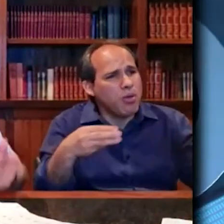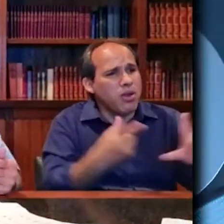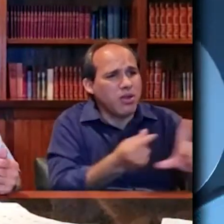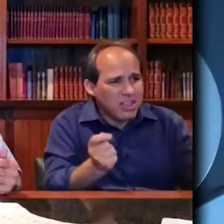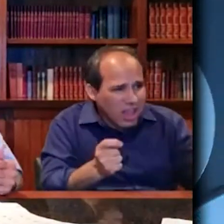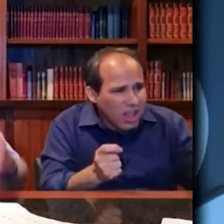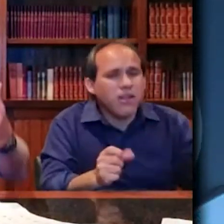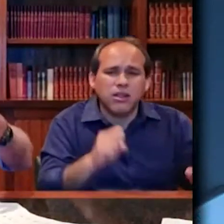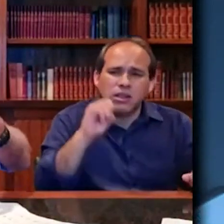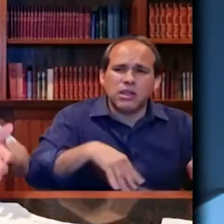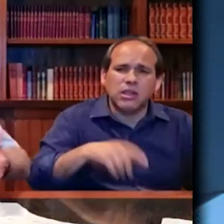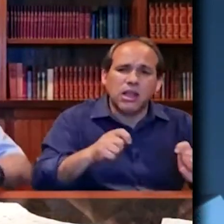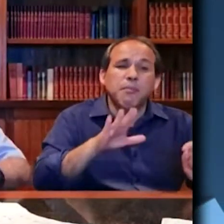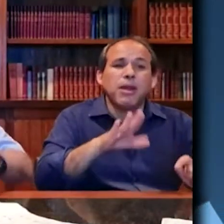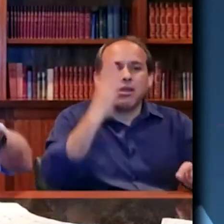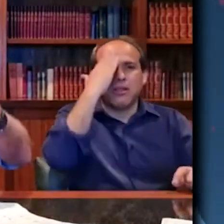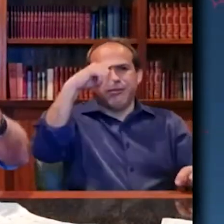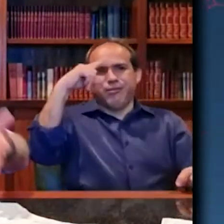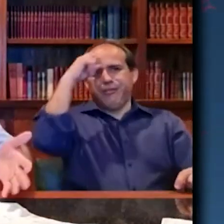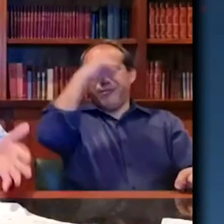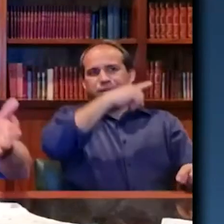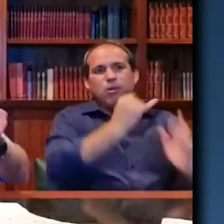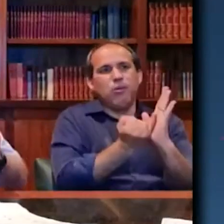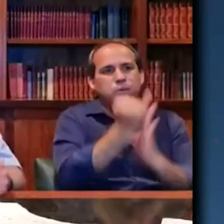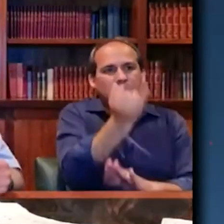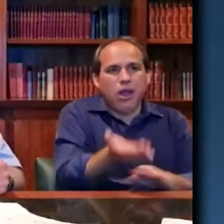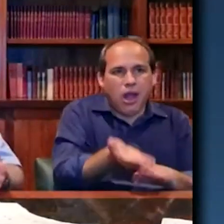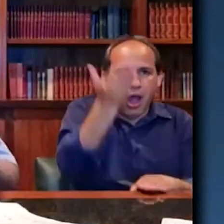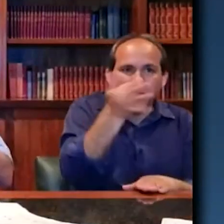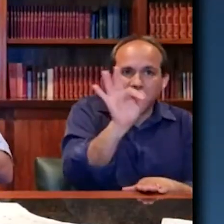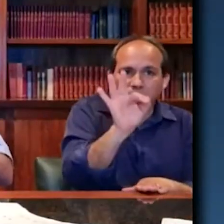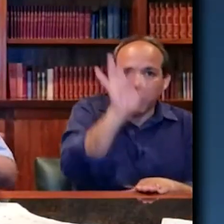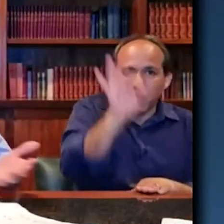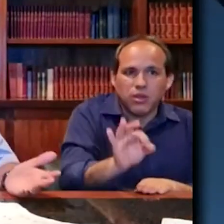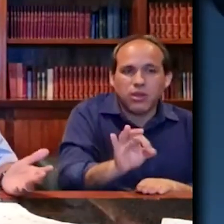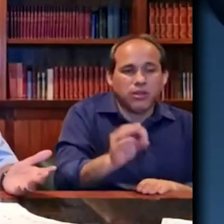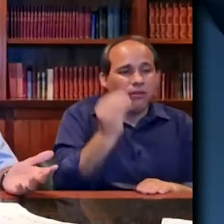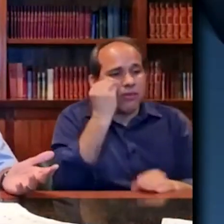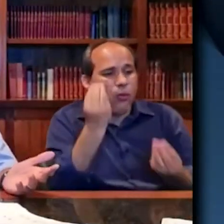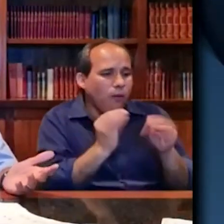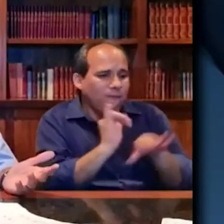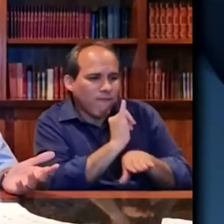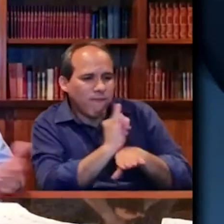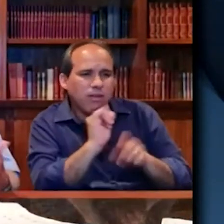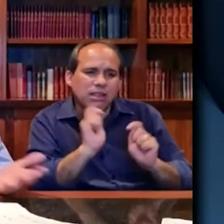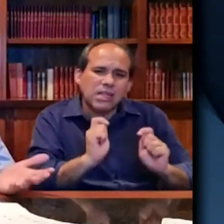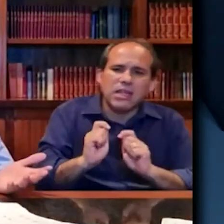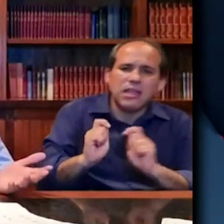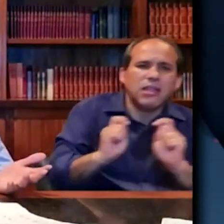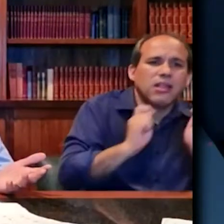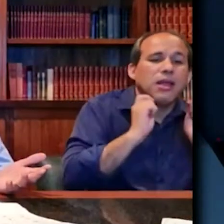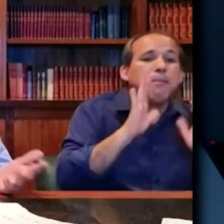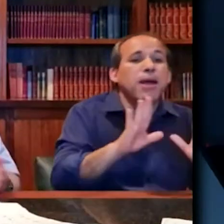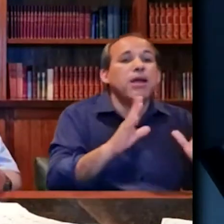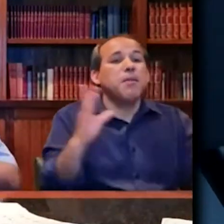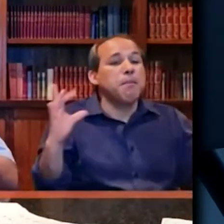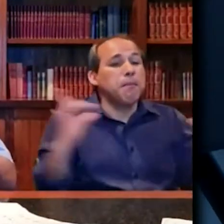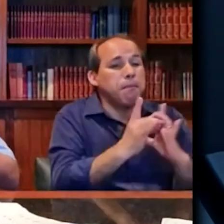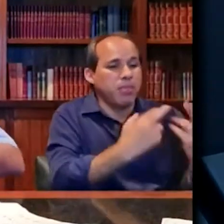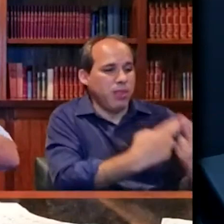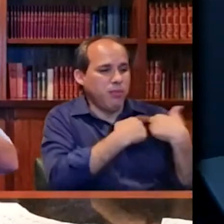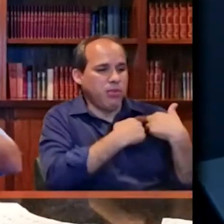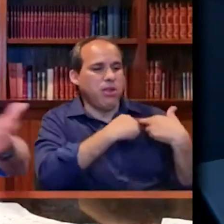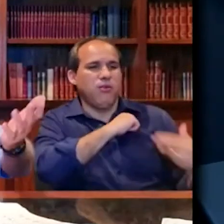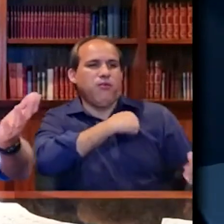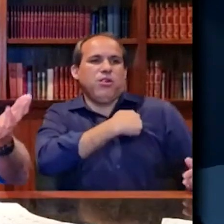dos 60% ou na casa dos 60%. Isso realmente é impressionante. Hoje eles brigam, né? Mas o eleitor e a eleitora nunca devem esquecer